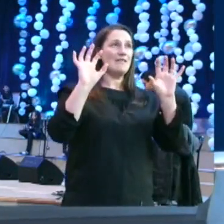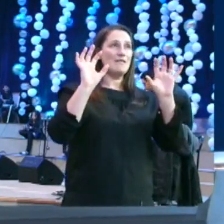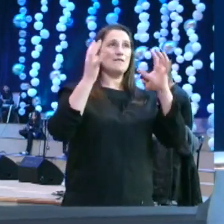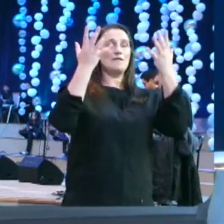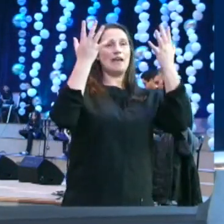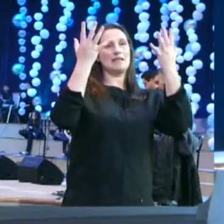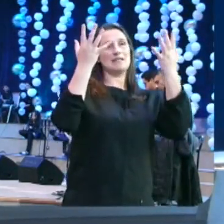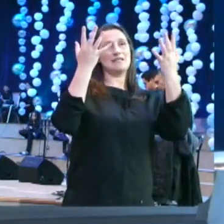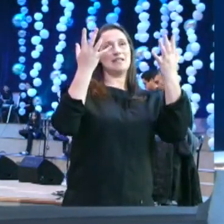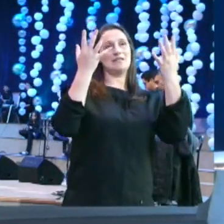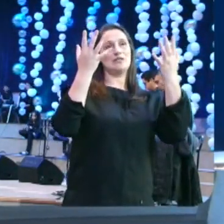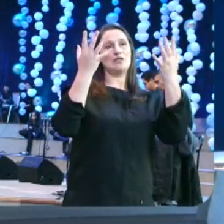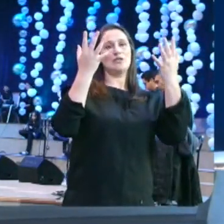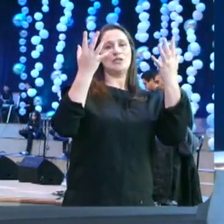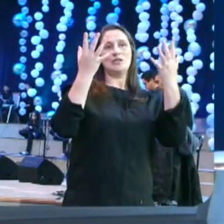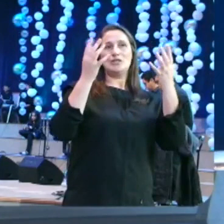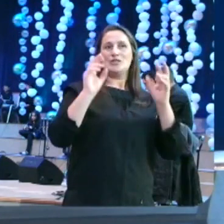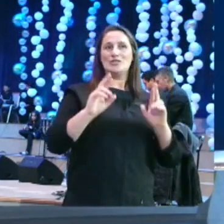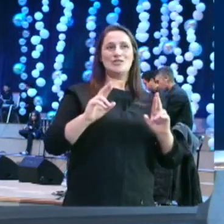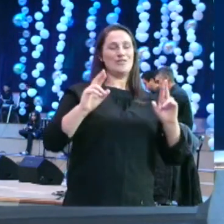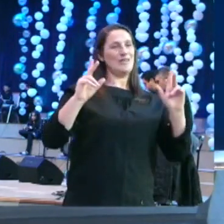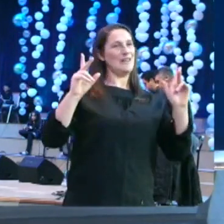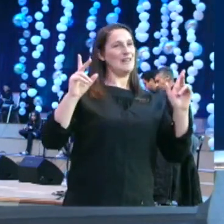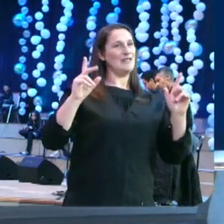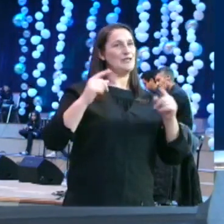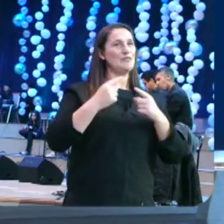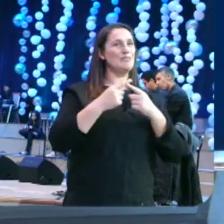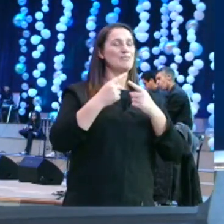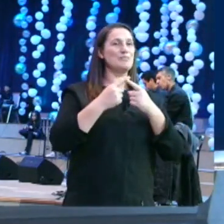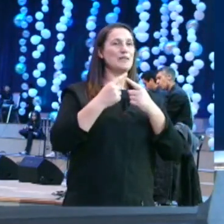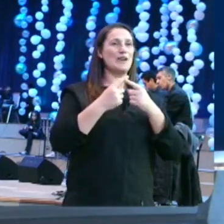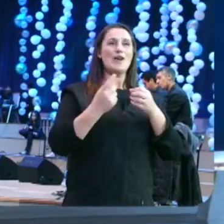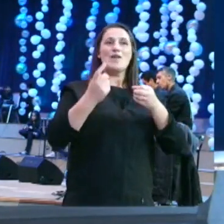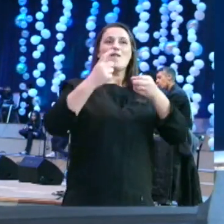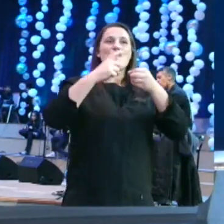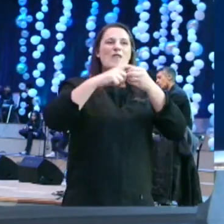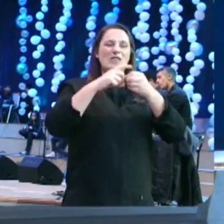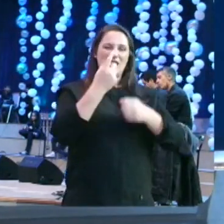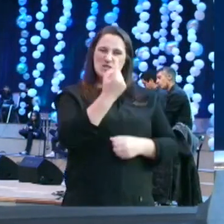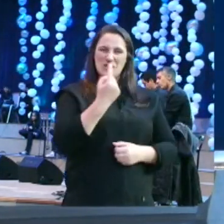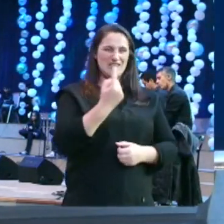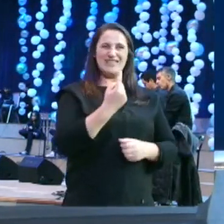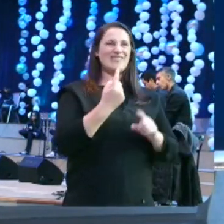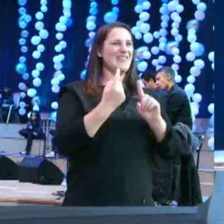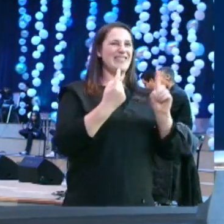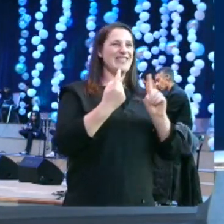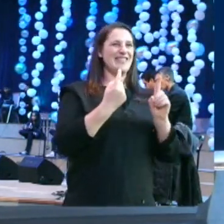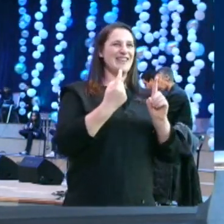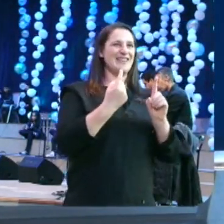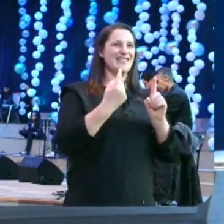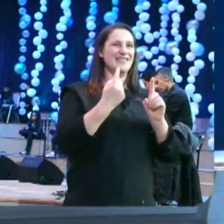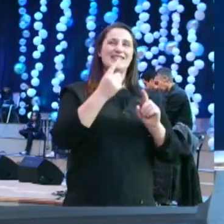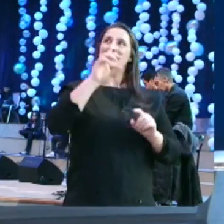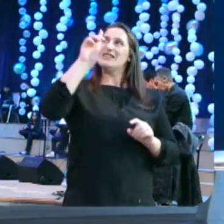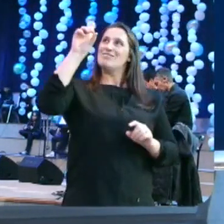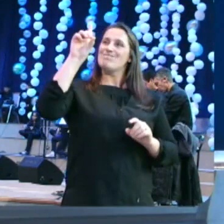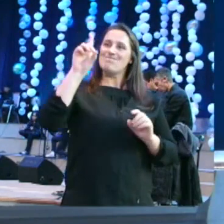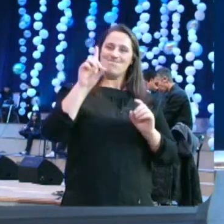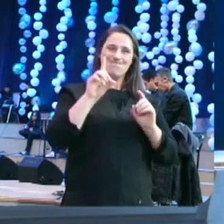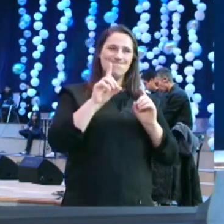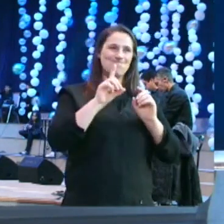tem outro sentido, porque a gente não volta sozinho para a festa, a